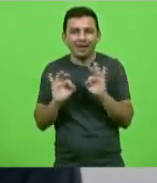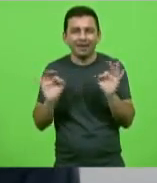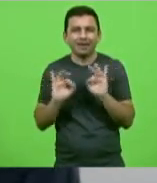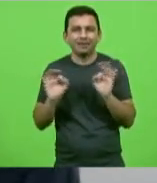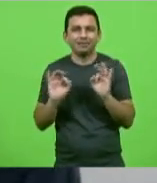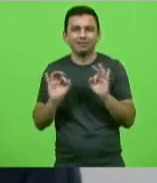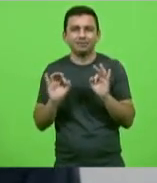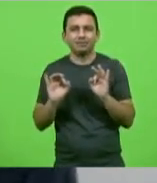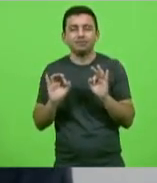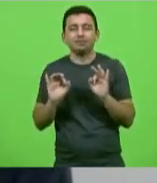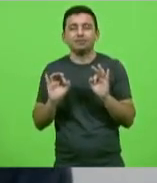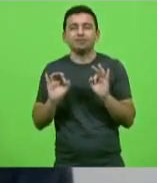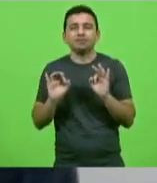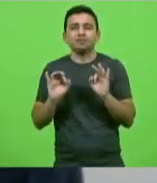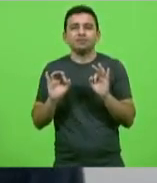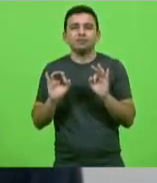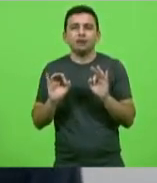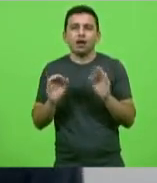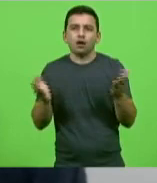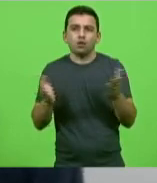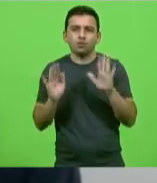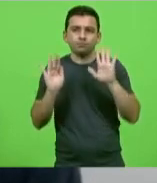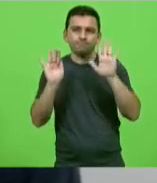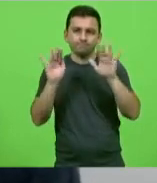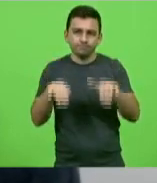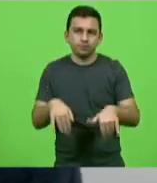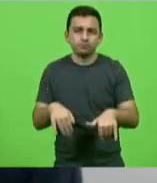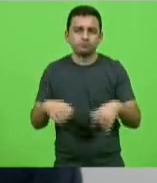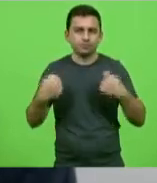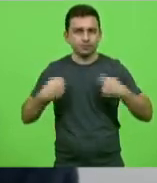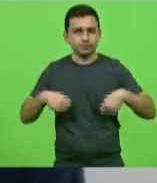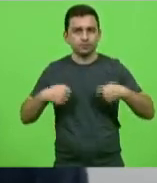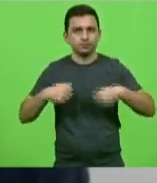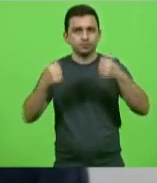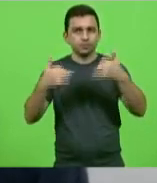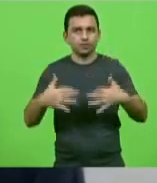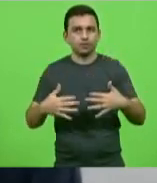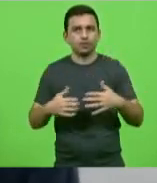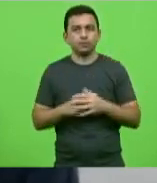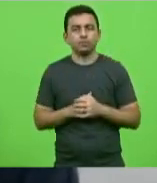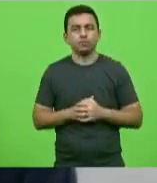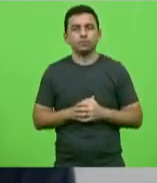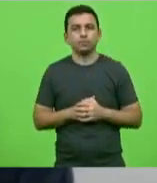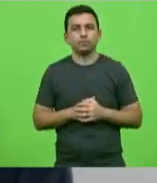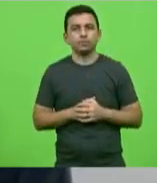atrevi, como não me atrevo agora, às conclusões meritórias. É muito cedo para isso.